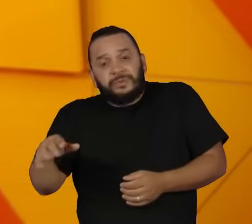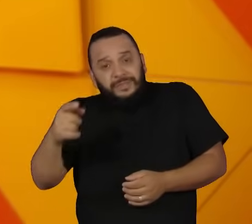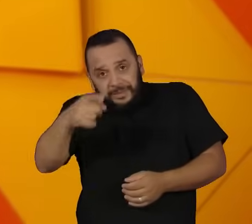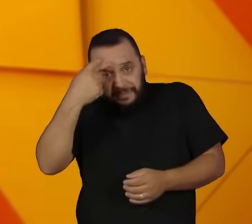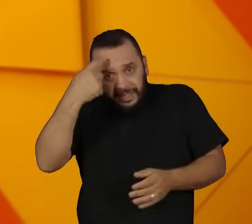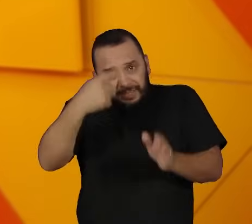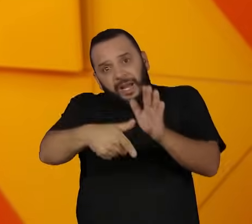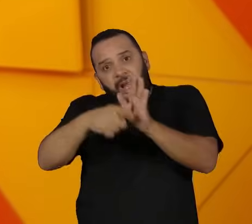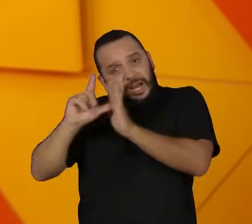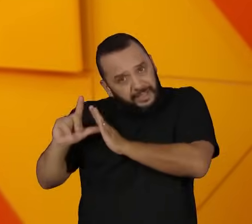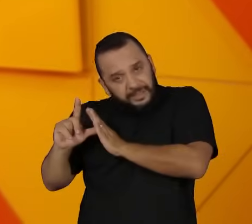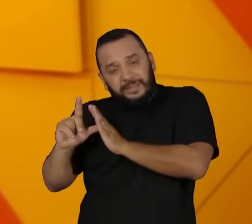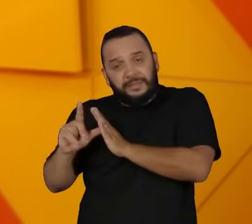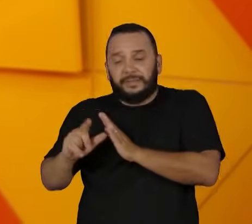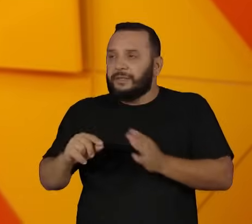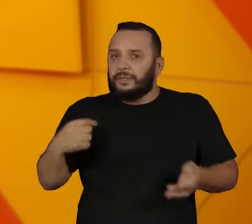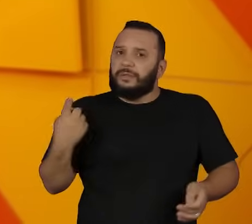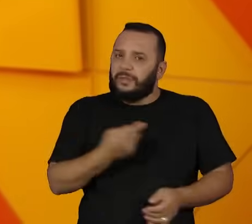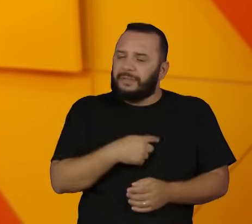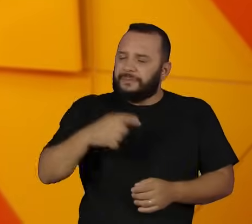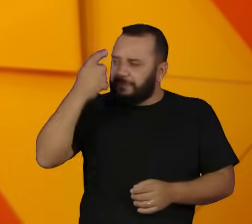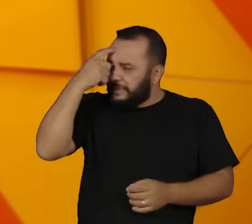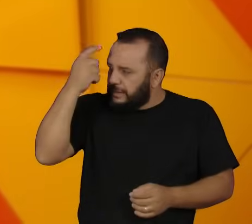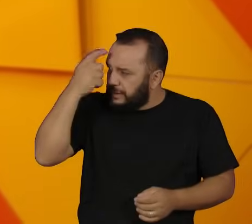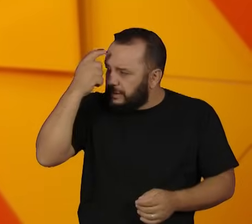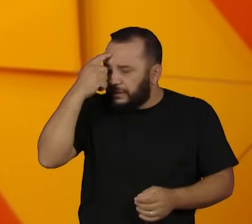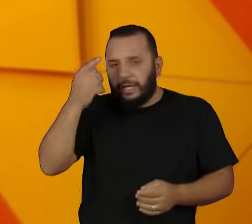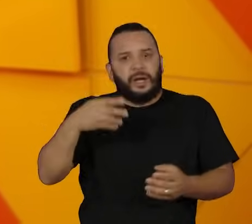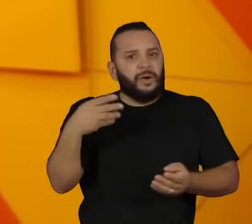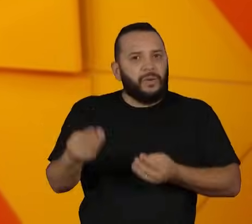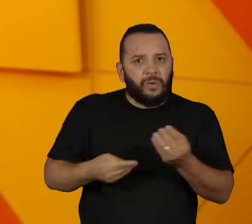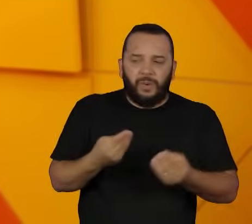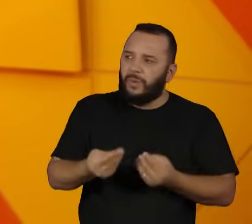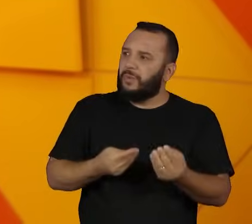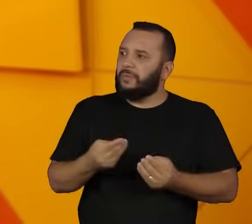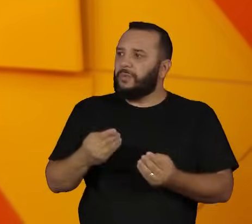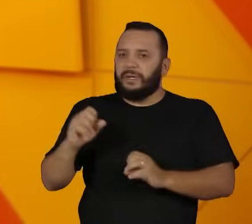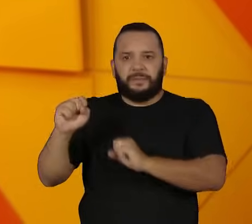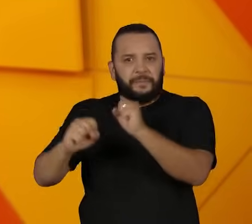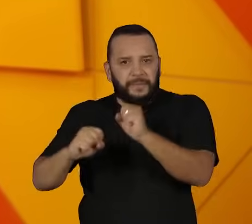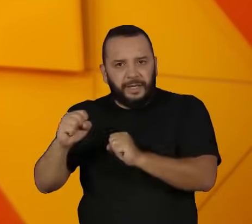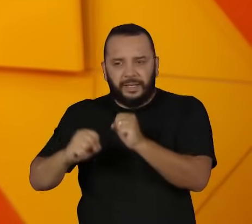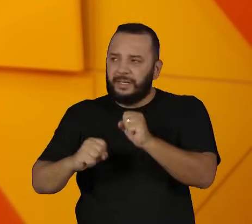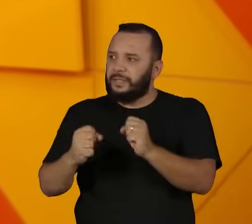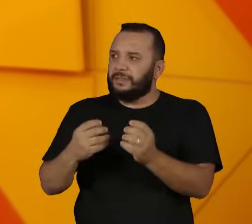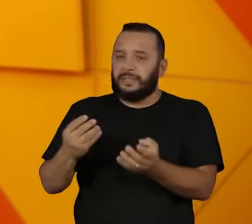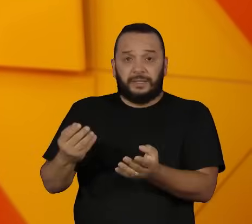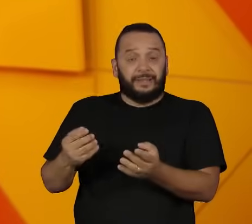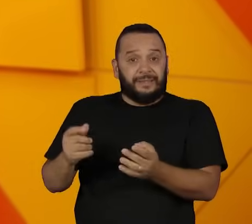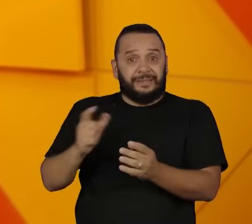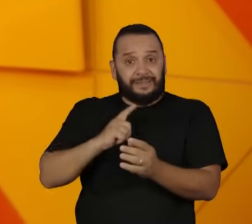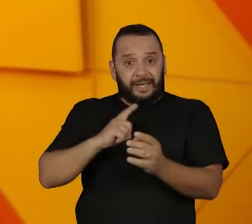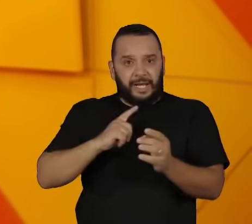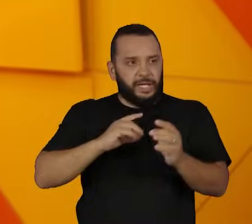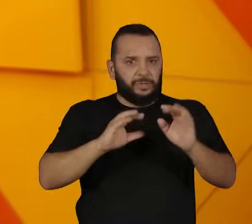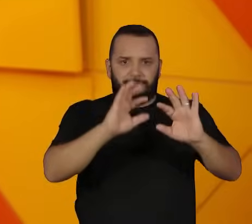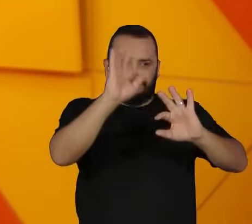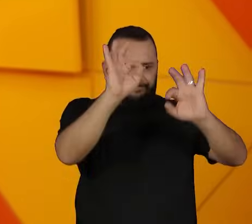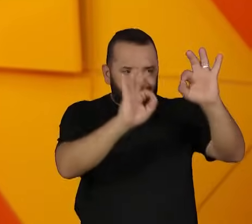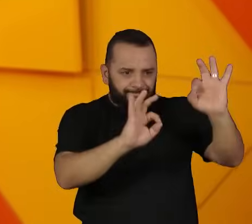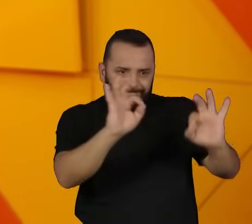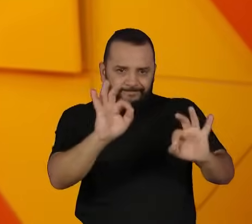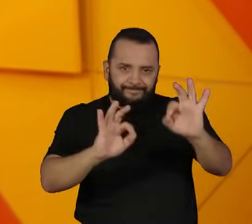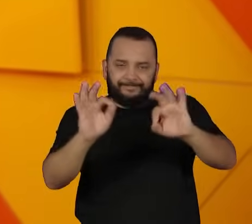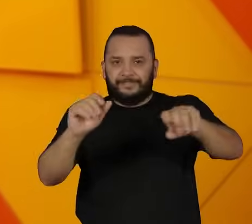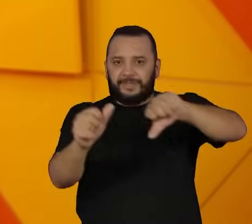essa ideia de repensar o consumo, de questionar modelos socioeconômicos, tendo o design como ferramenta de transformação,